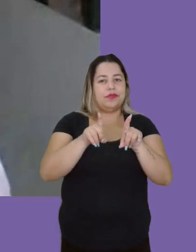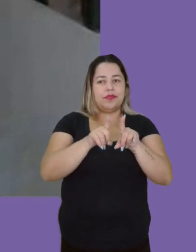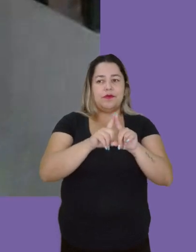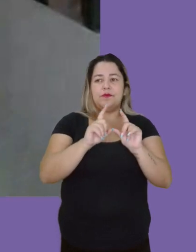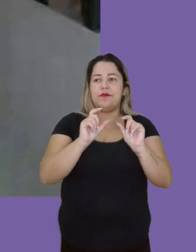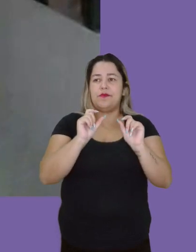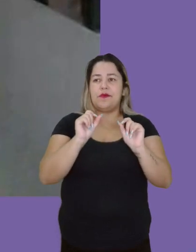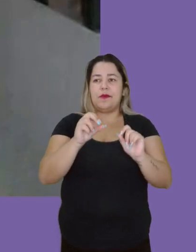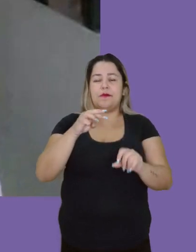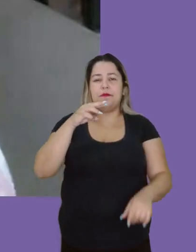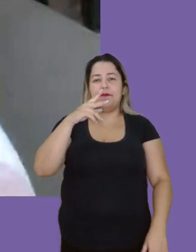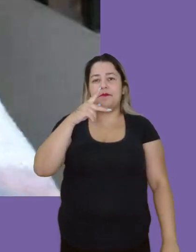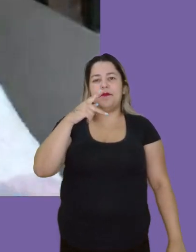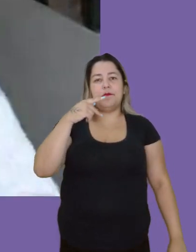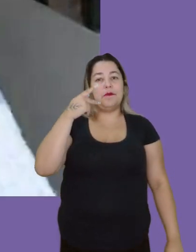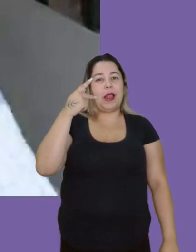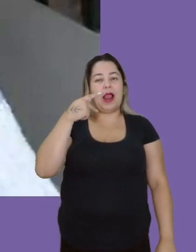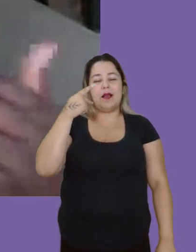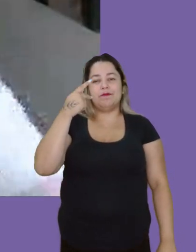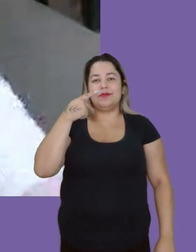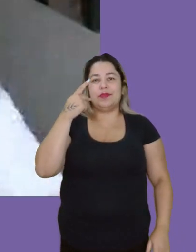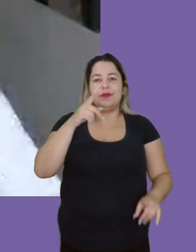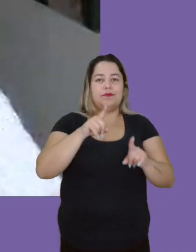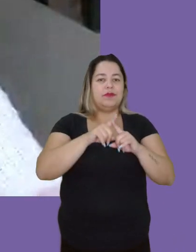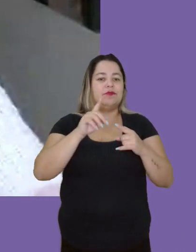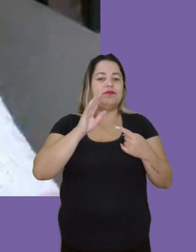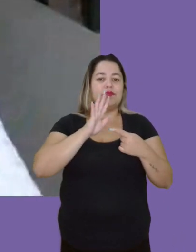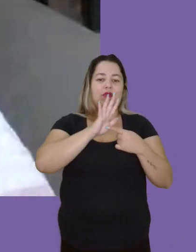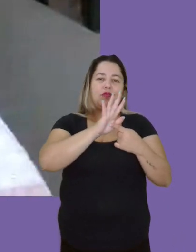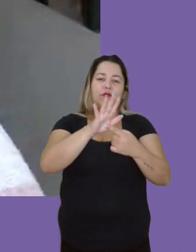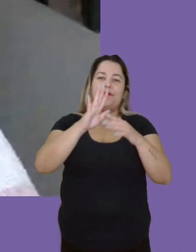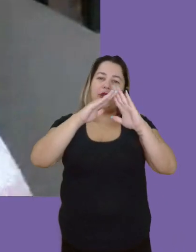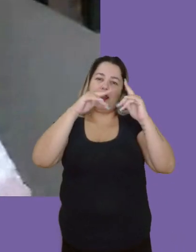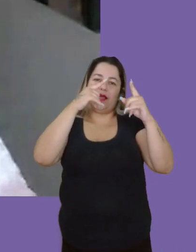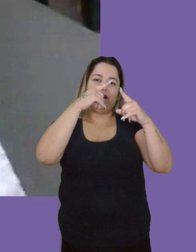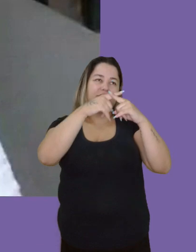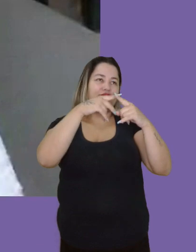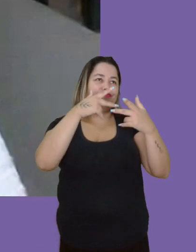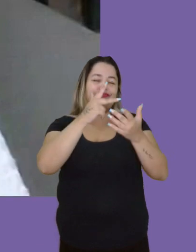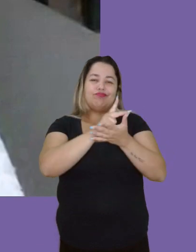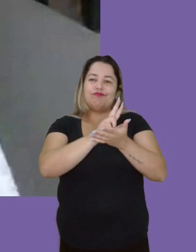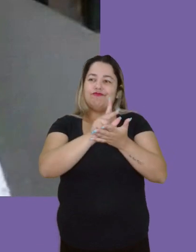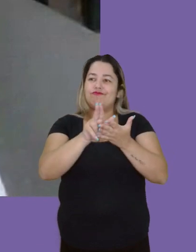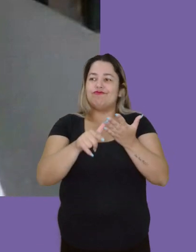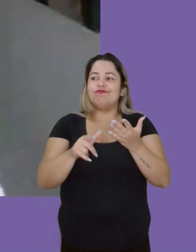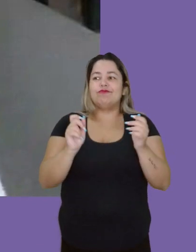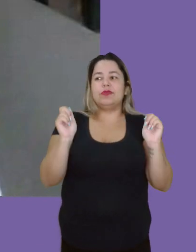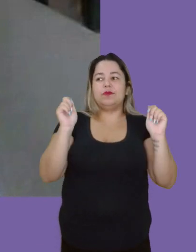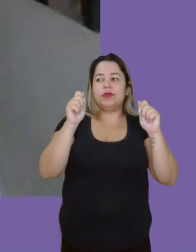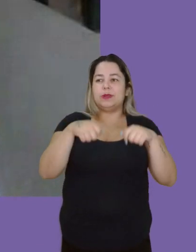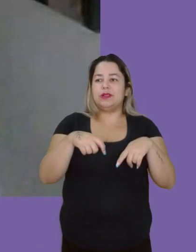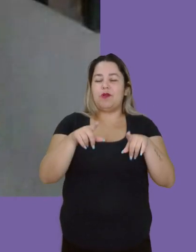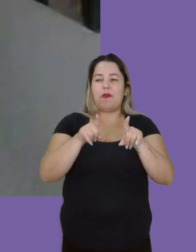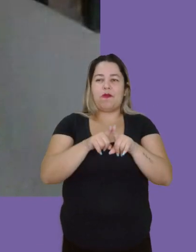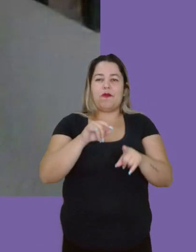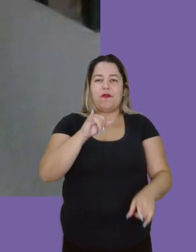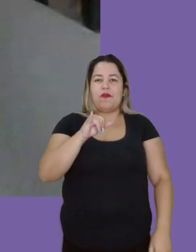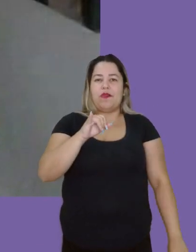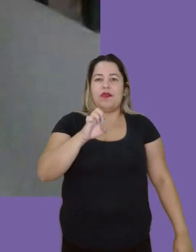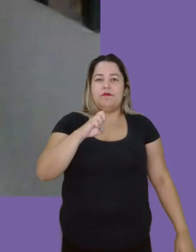de parlamentares, alguém indicado pela igreja, né? Setores que não defendem a emancipação das